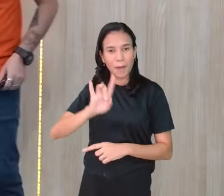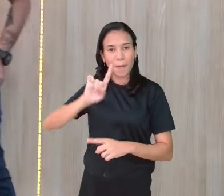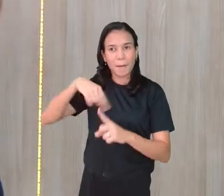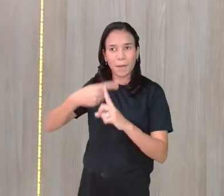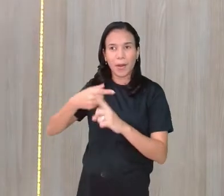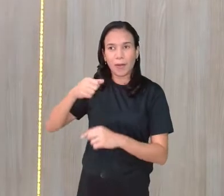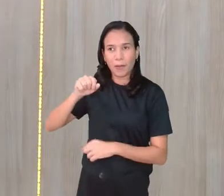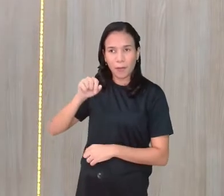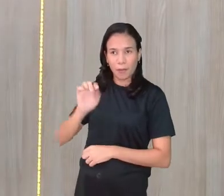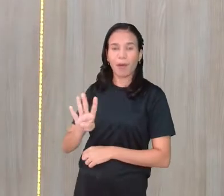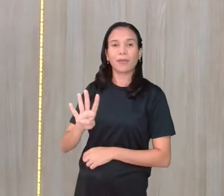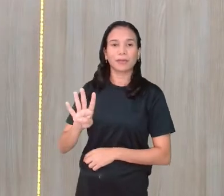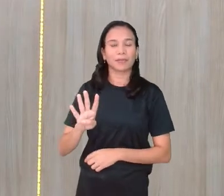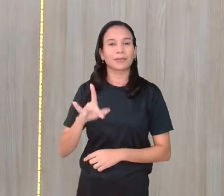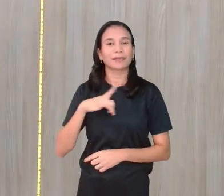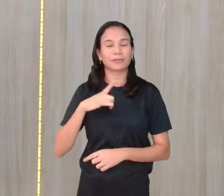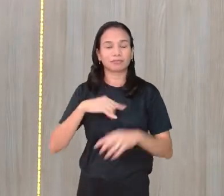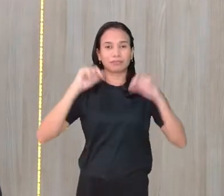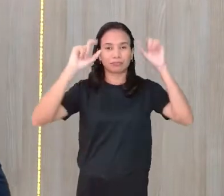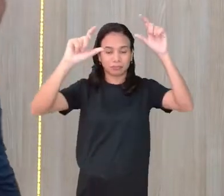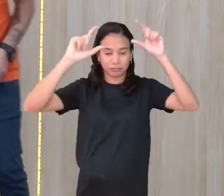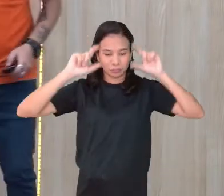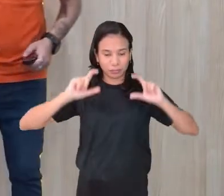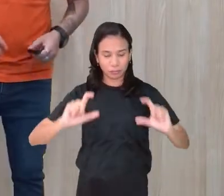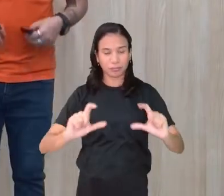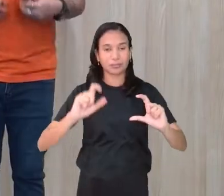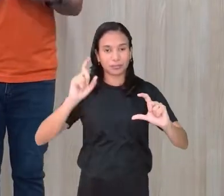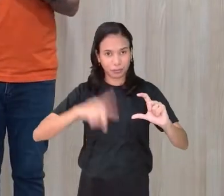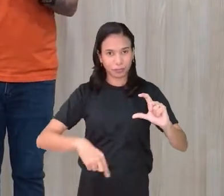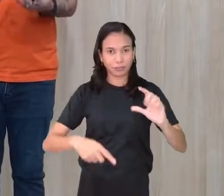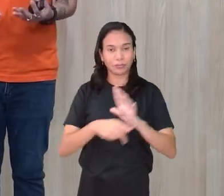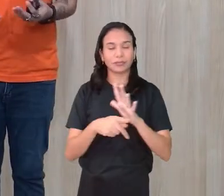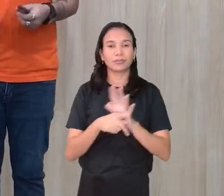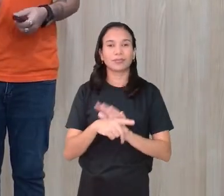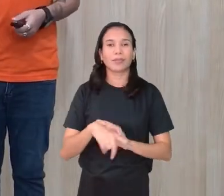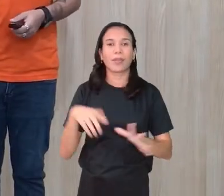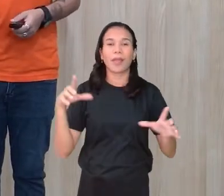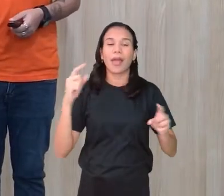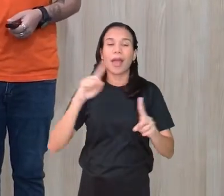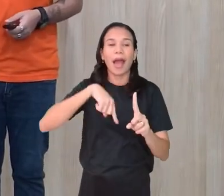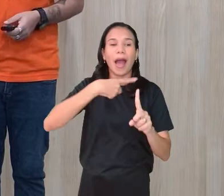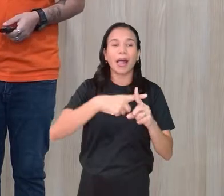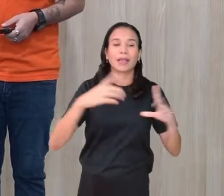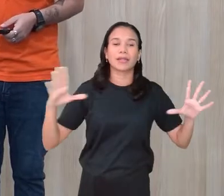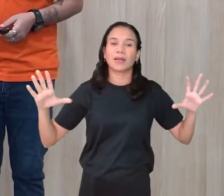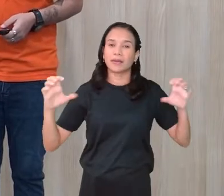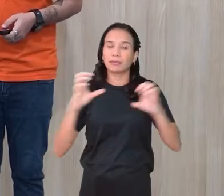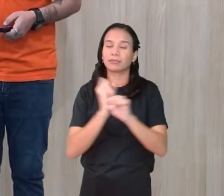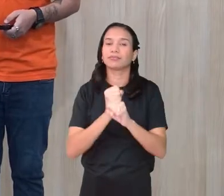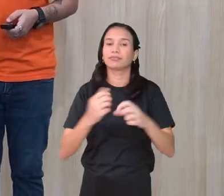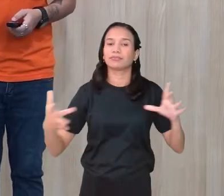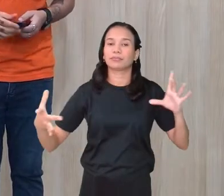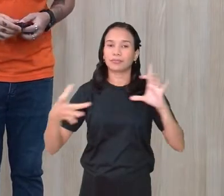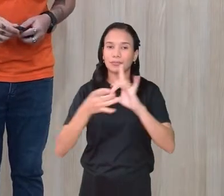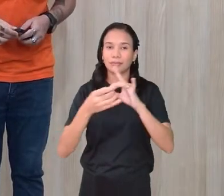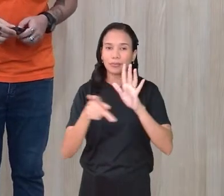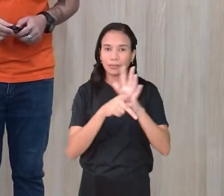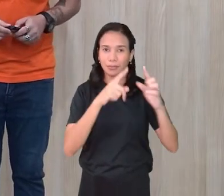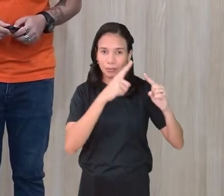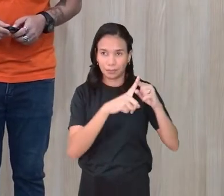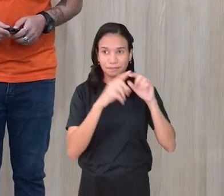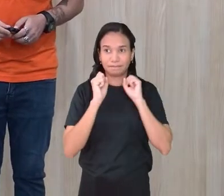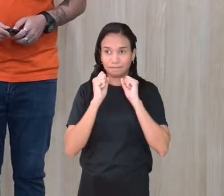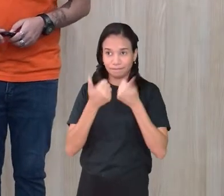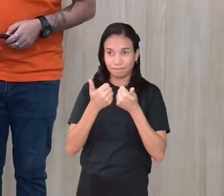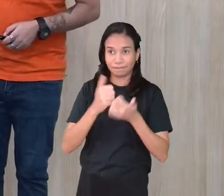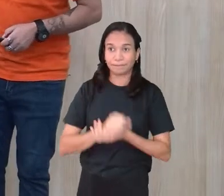vezes. Então, eu teria essa daqui como sendo a adição relacionada àquela multiplicação ali, tá